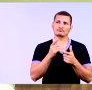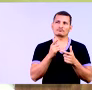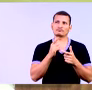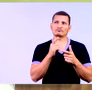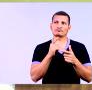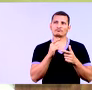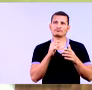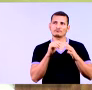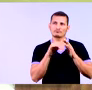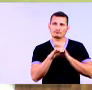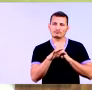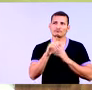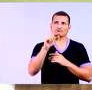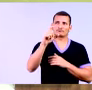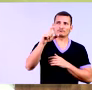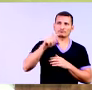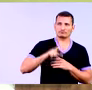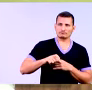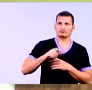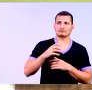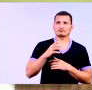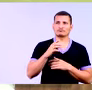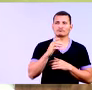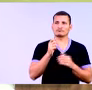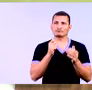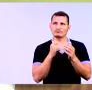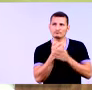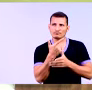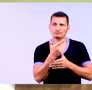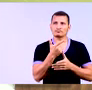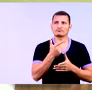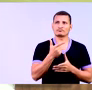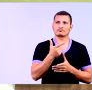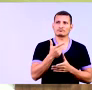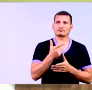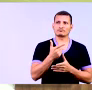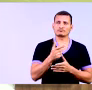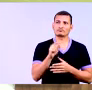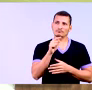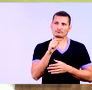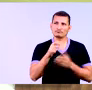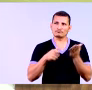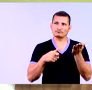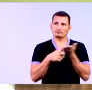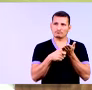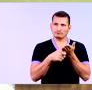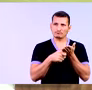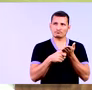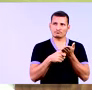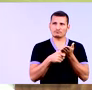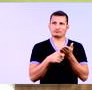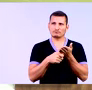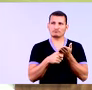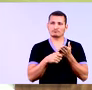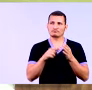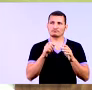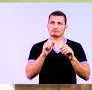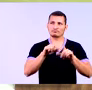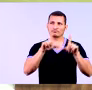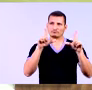dos dados do cartão, dos dados da compra, e aquela passagem acaba, já aparece no site